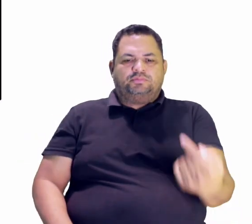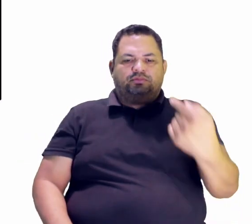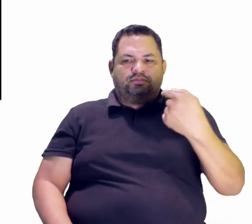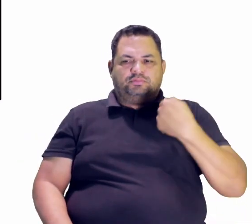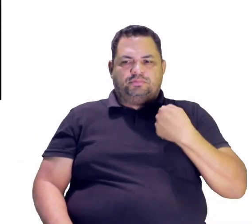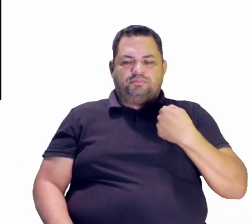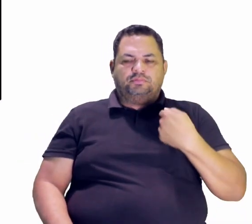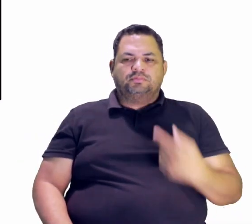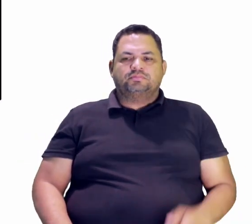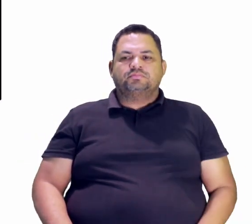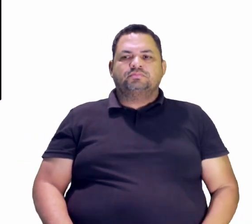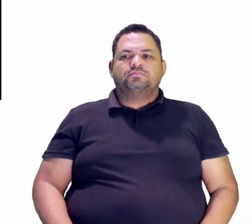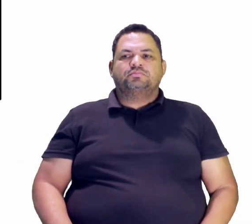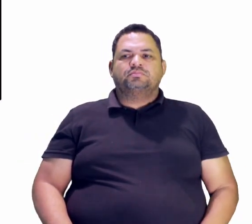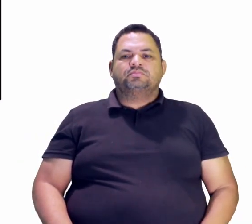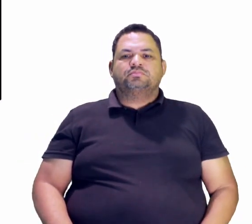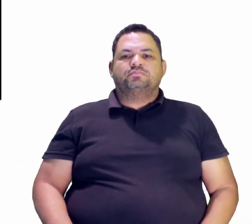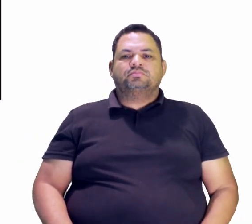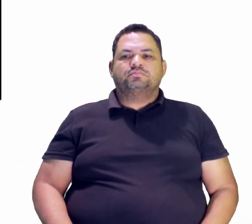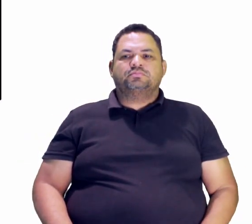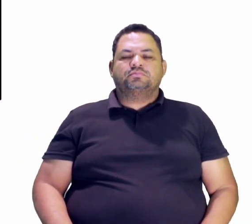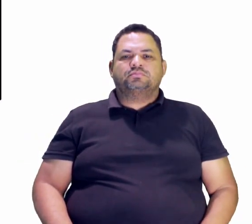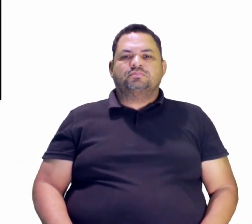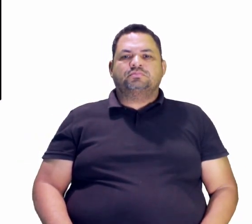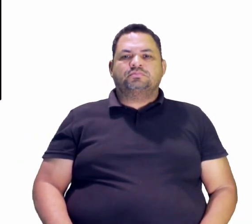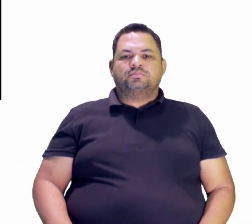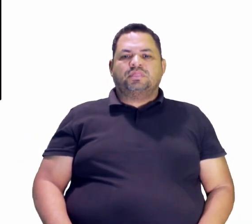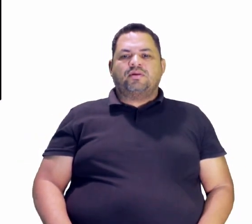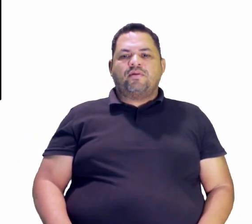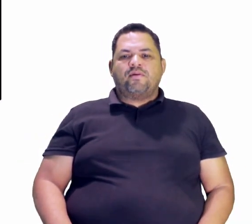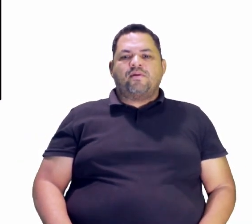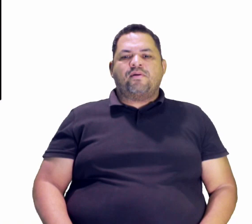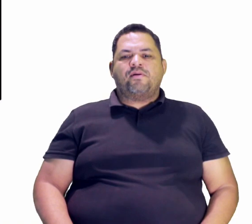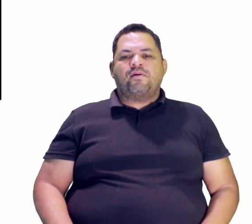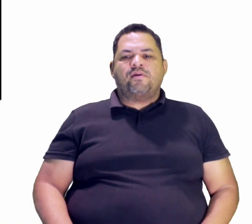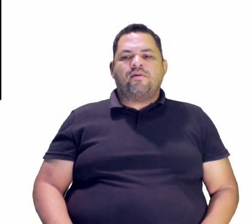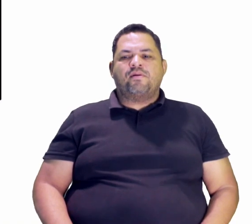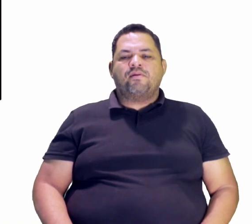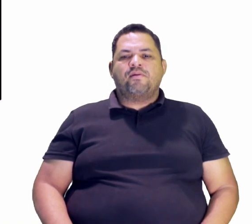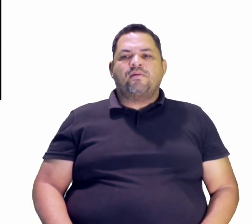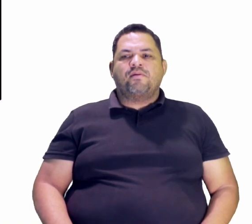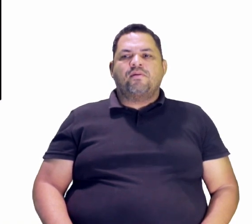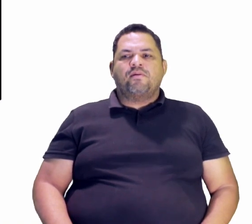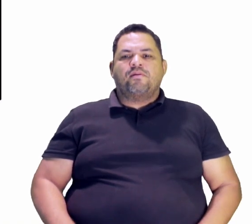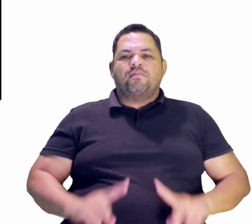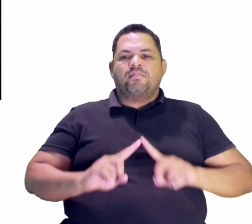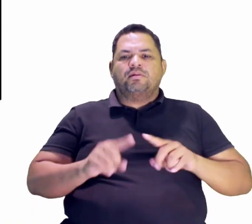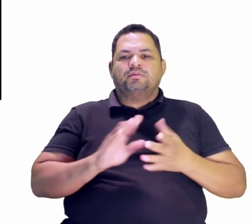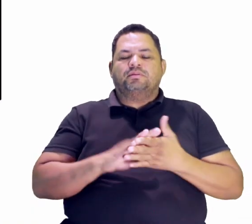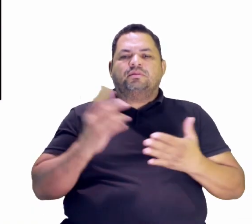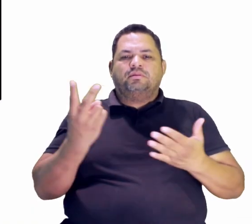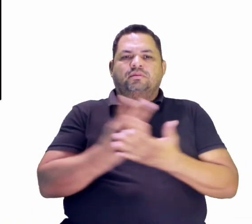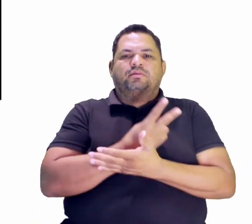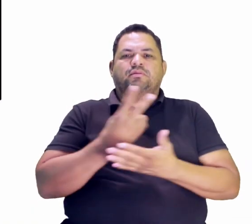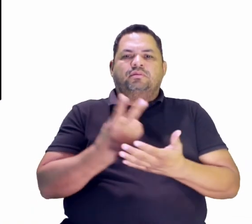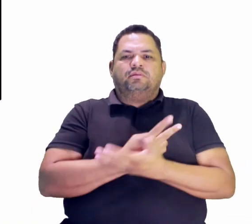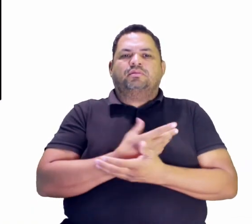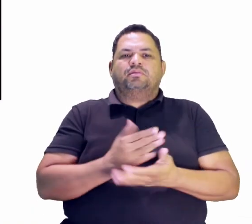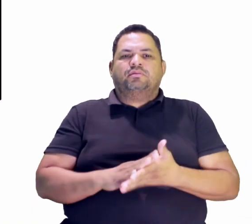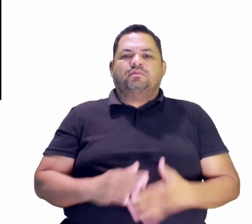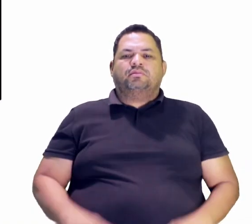podem voltar, ok? Se você pode até entrar no outro, mas está errado, esse